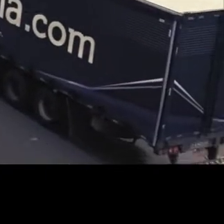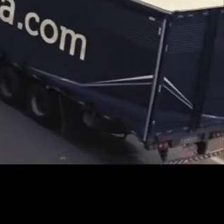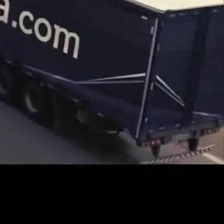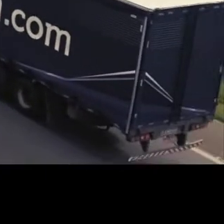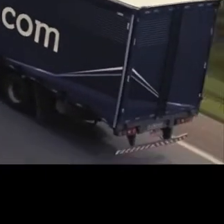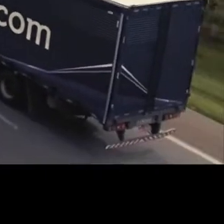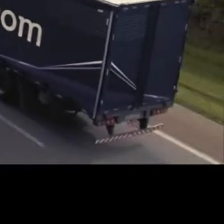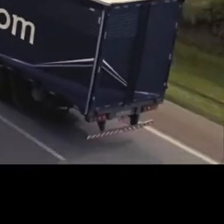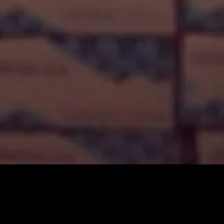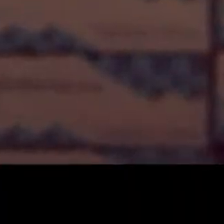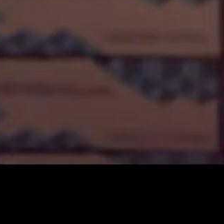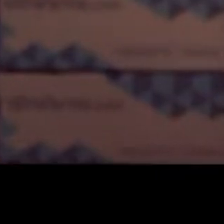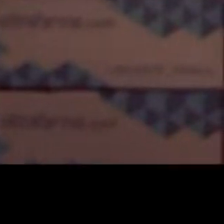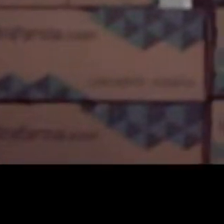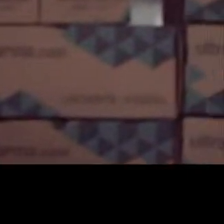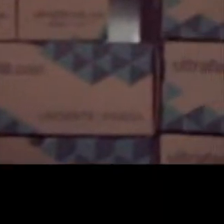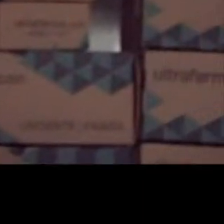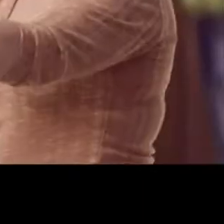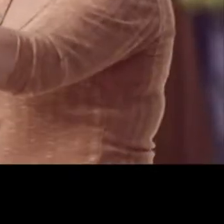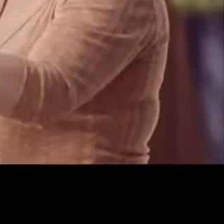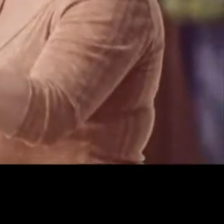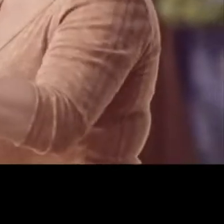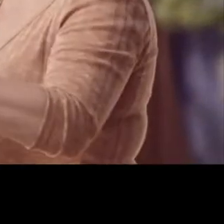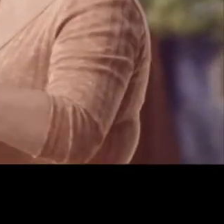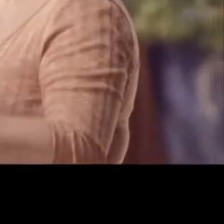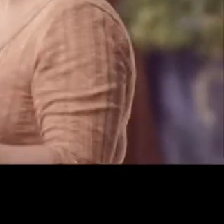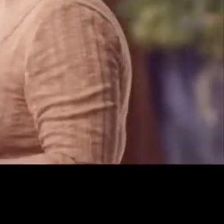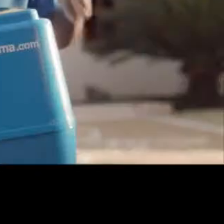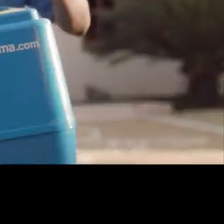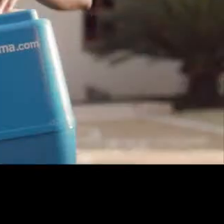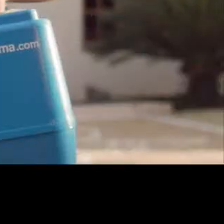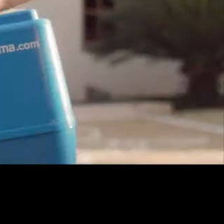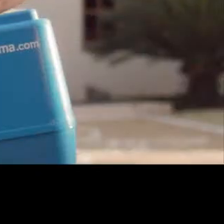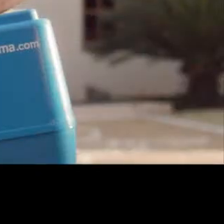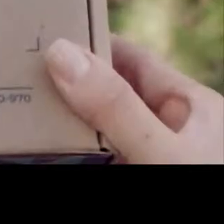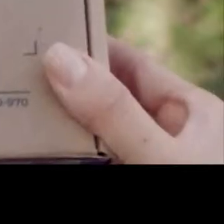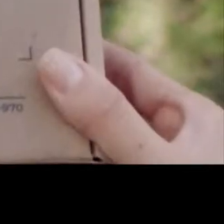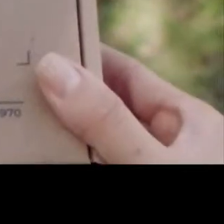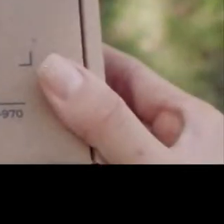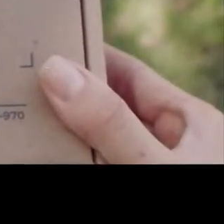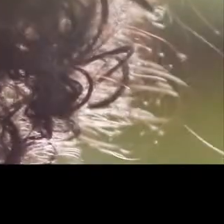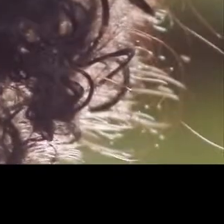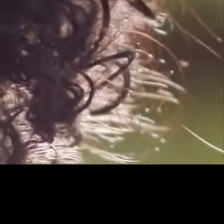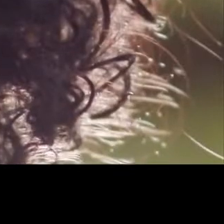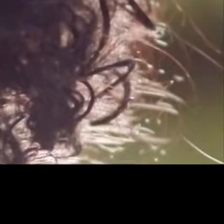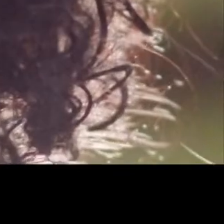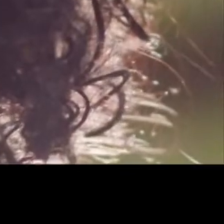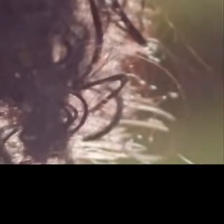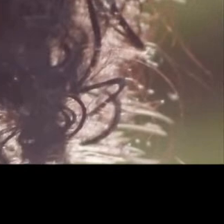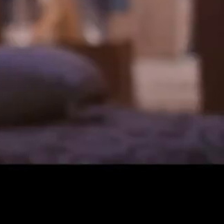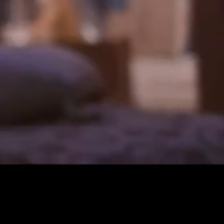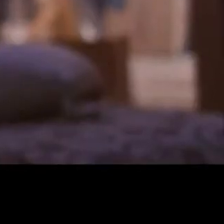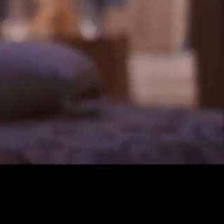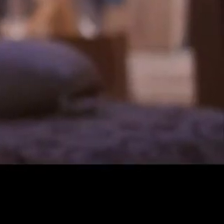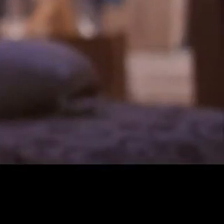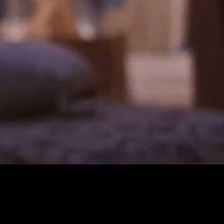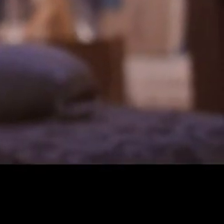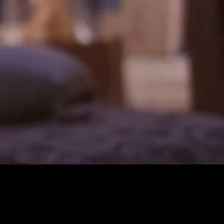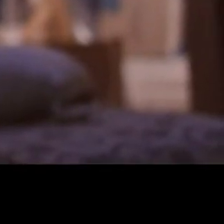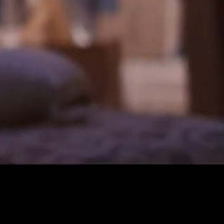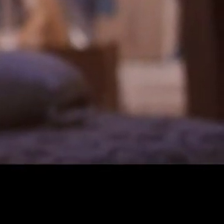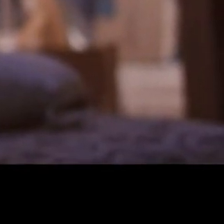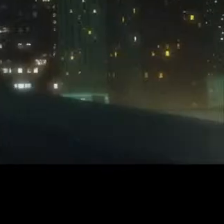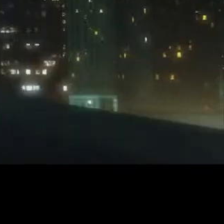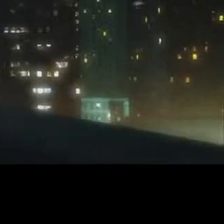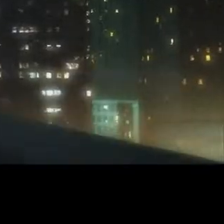vem investindo em uma logística cada vez mais acessível, para que você possa receber seus pedidos com ainda mais